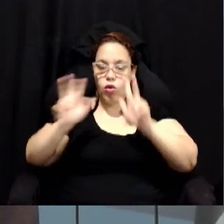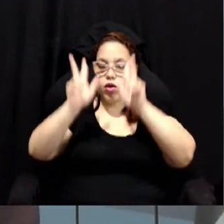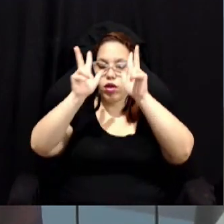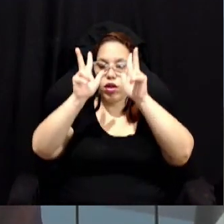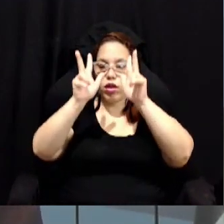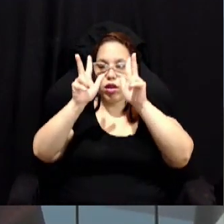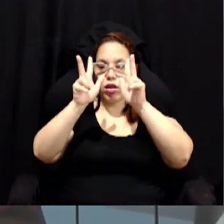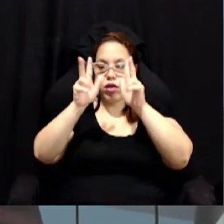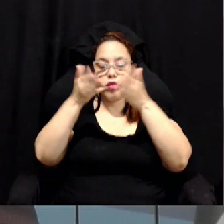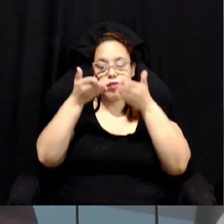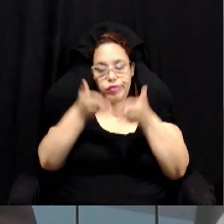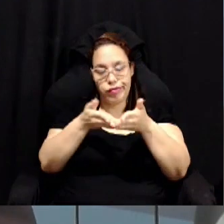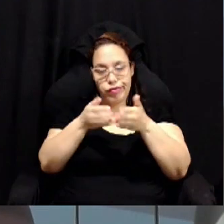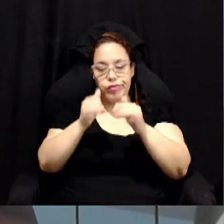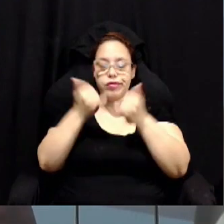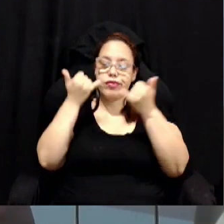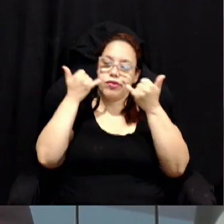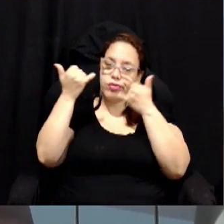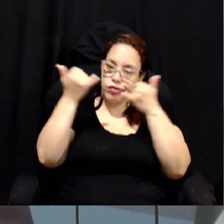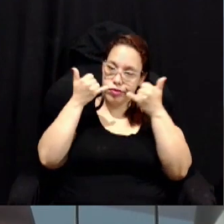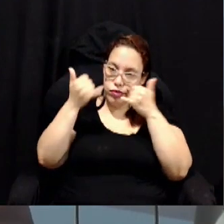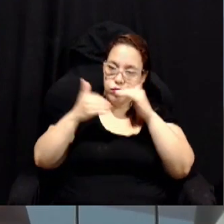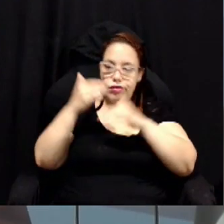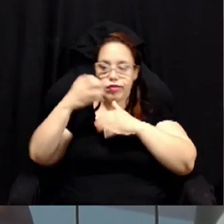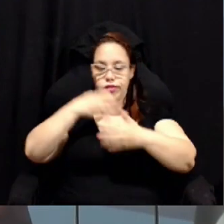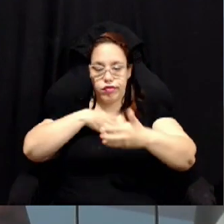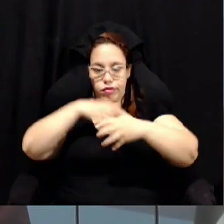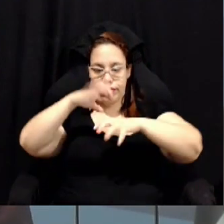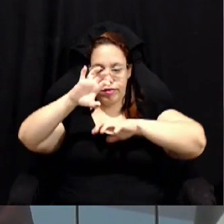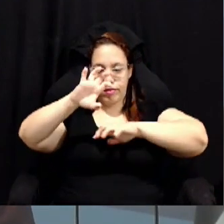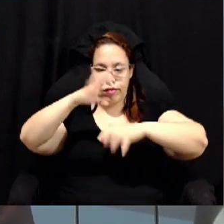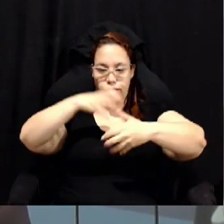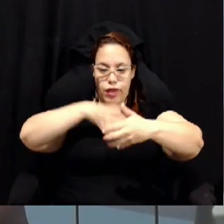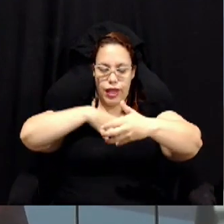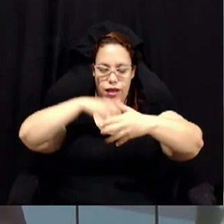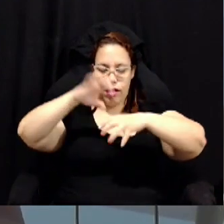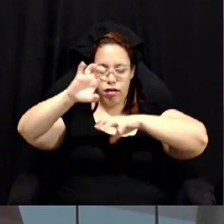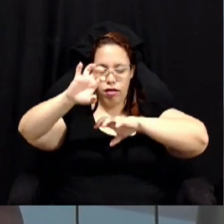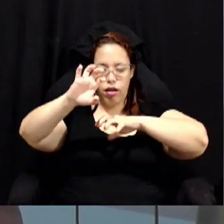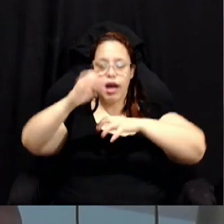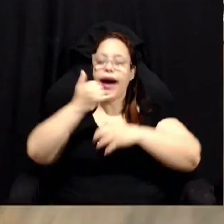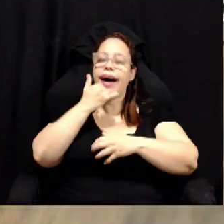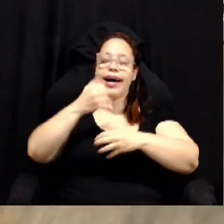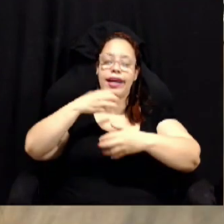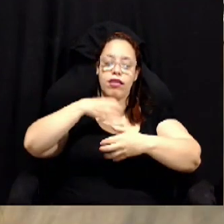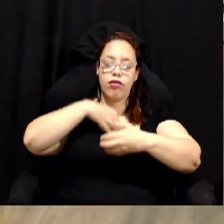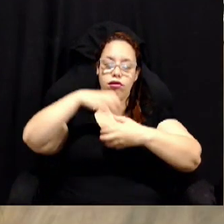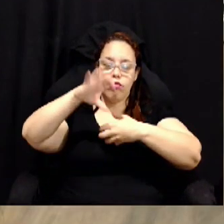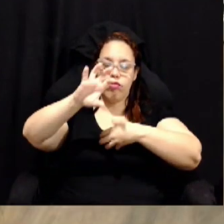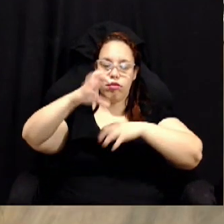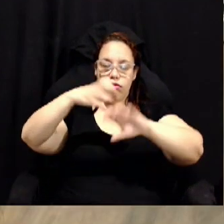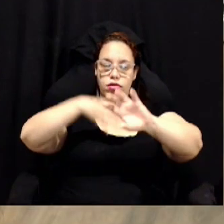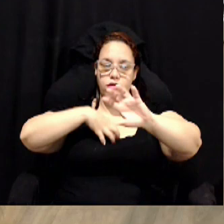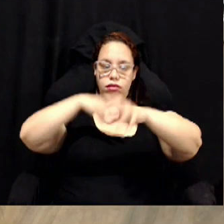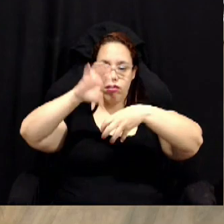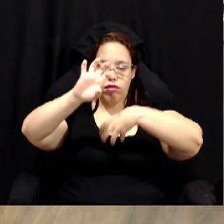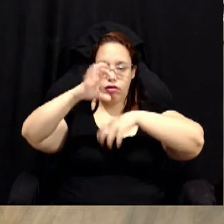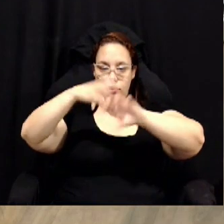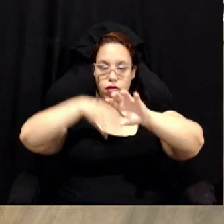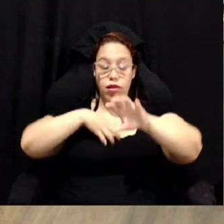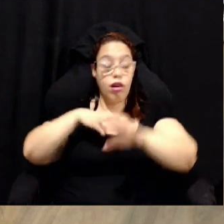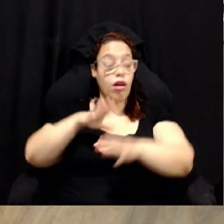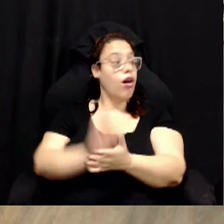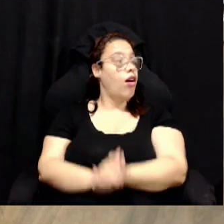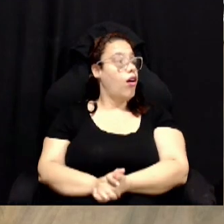vai informando, a gente vai gerando empatia, e a empatia vai gerar o respeito. Sobre espaços, Guilherme, é interessante você falar